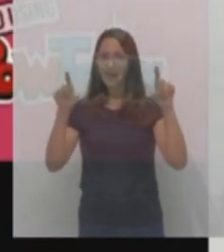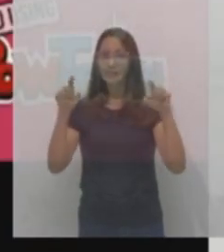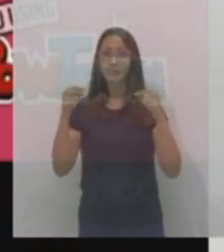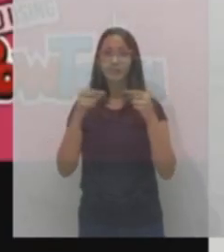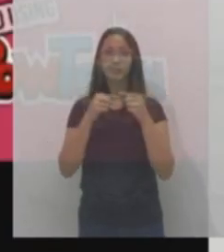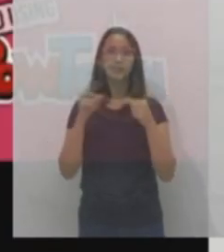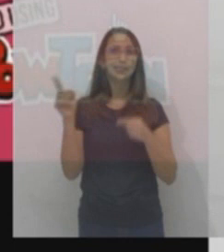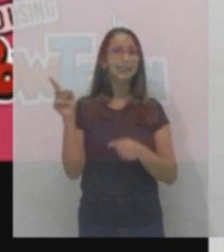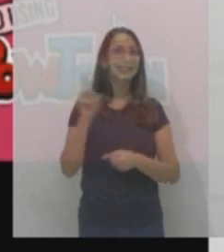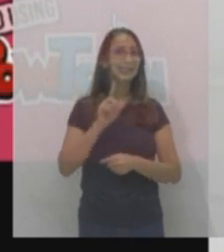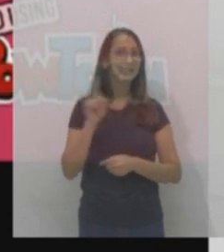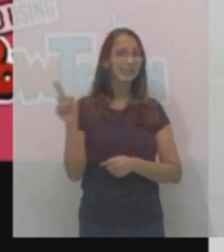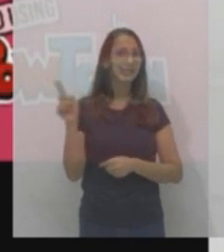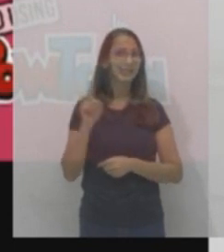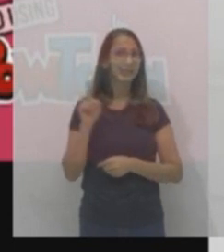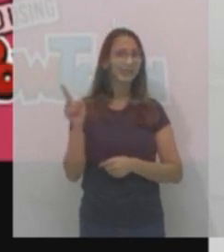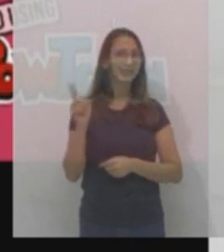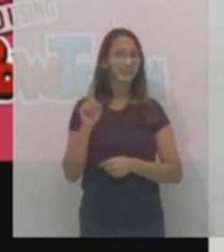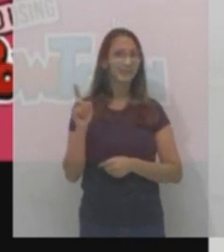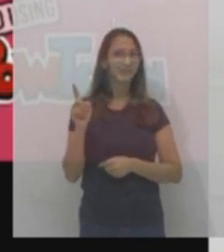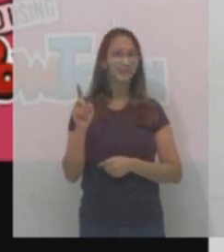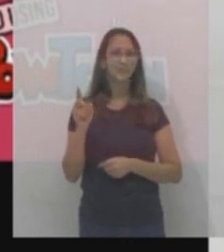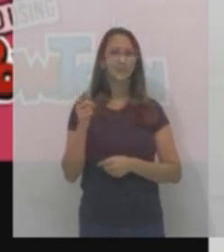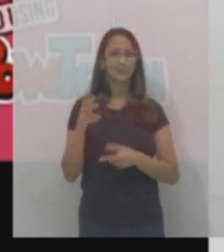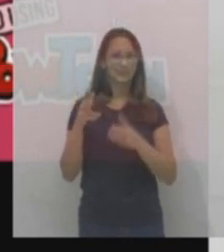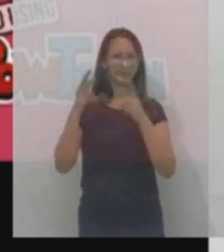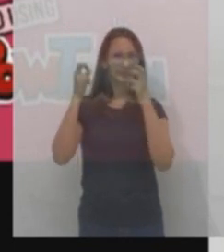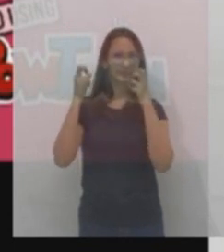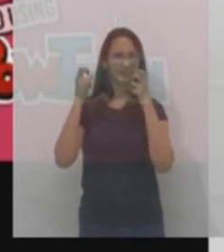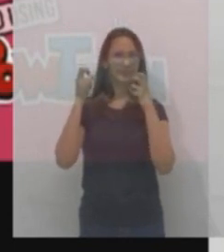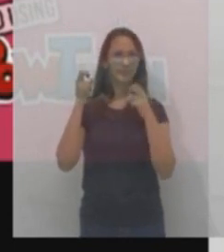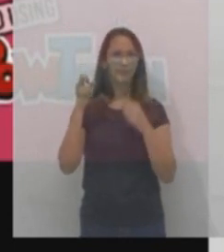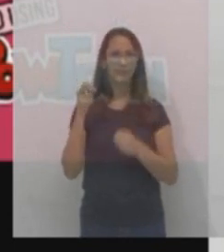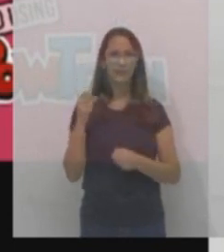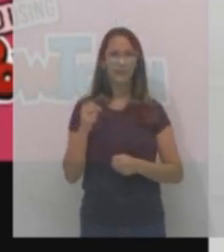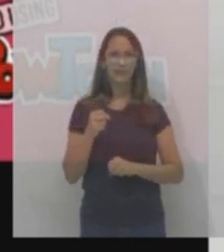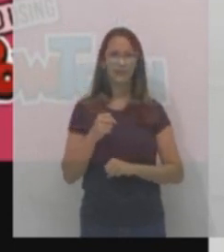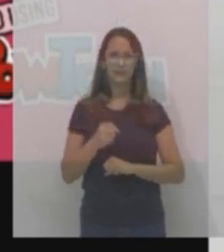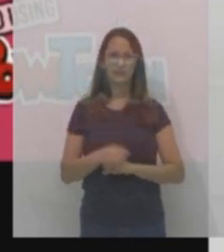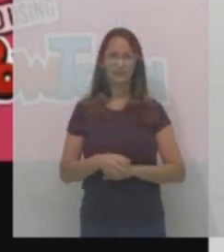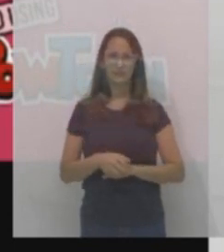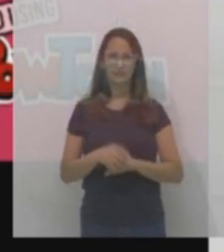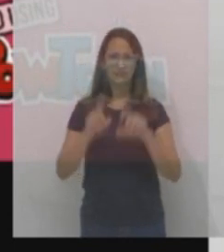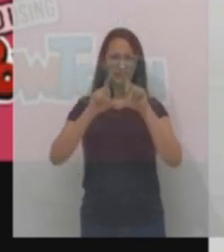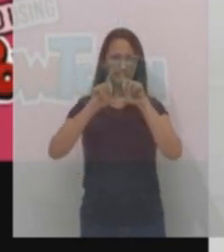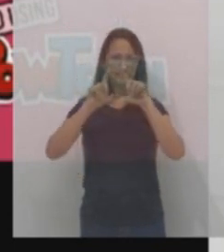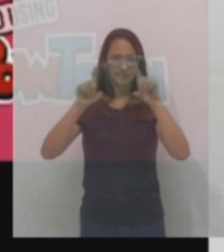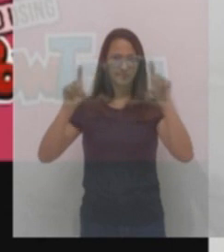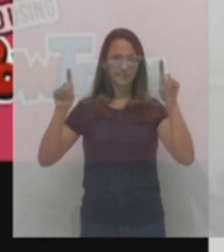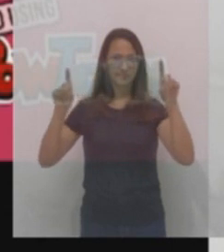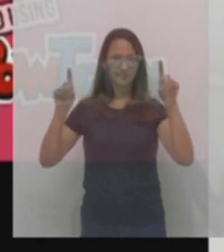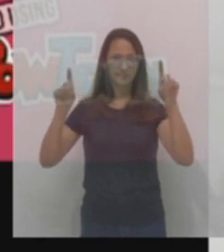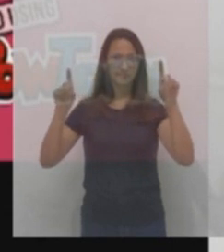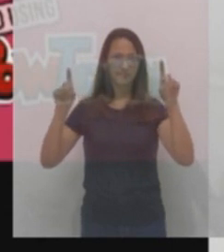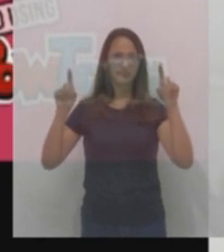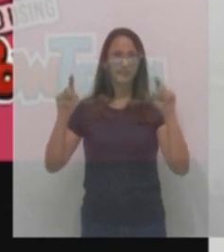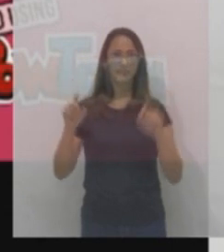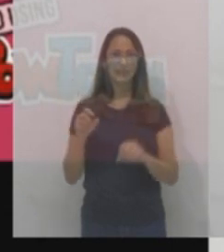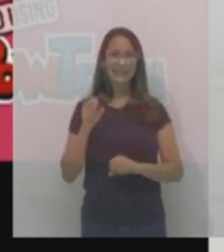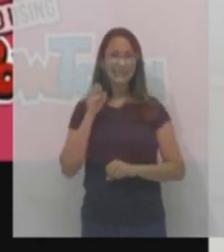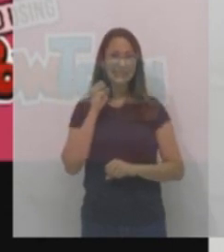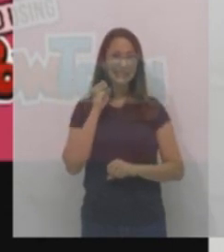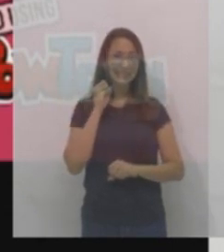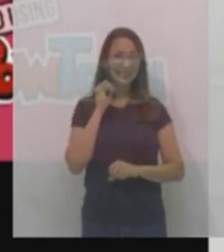negativa, tá? Percebam o seguinte: If I pass my exams, I will go to the university. Se